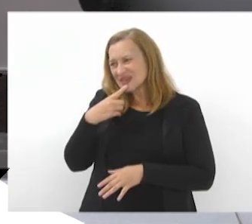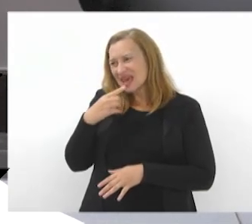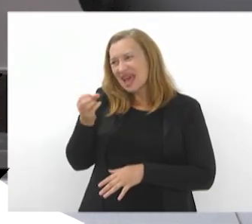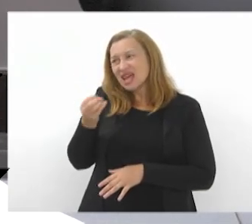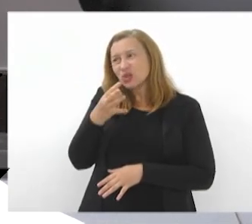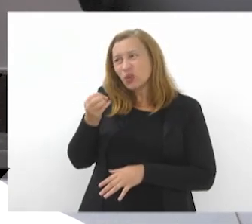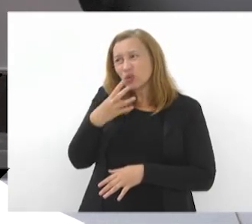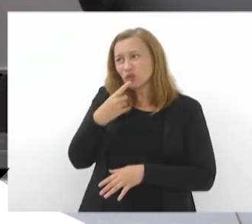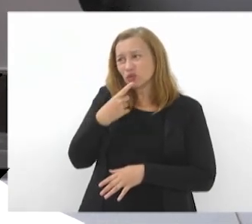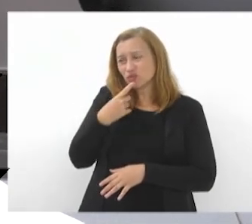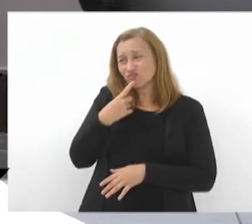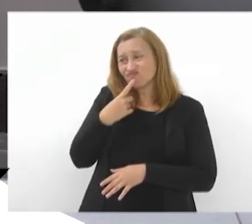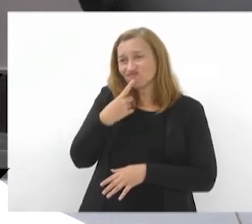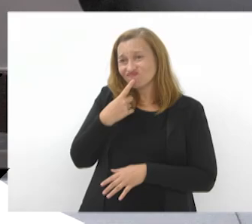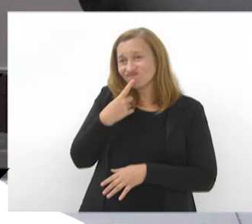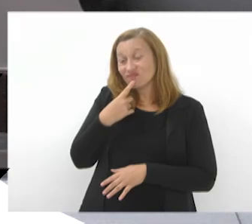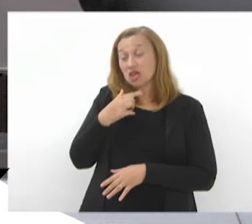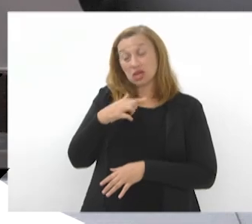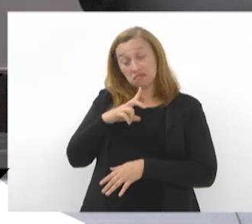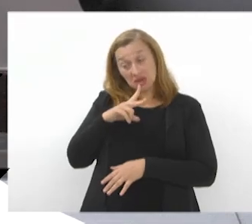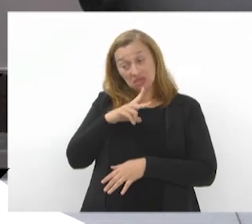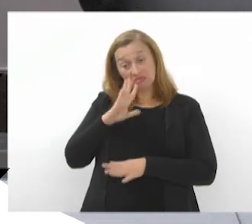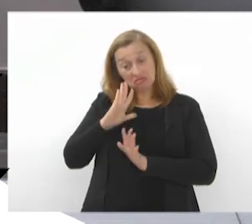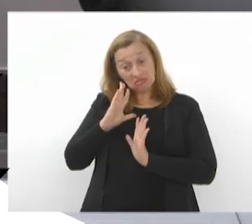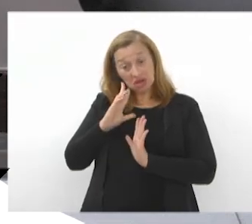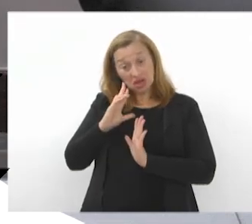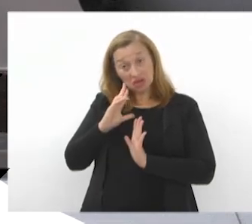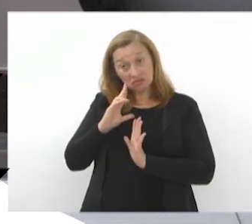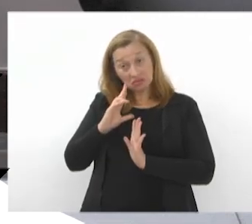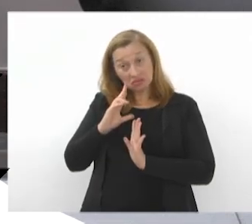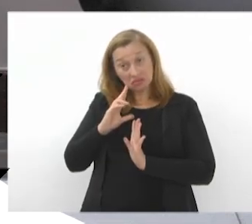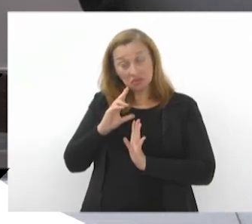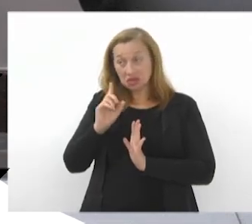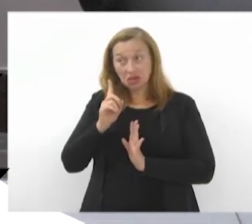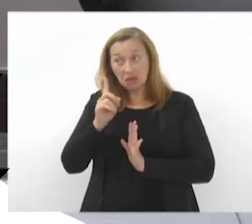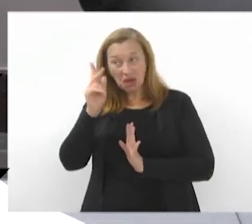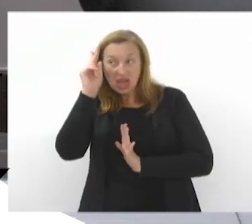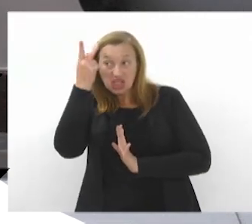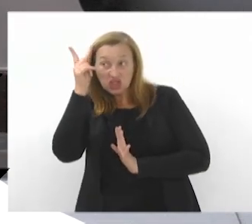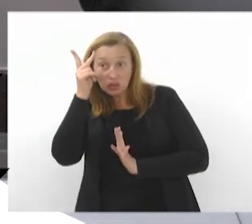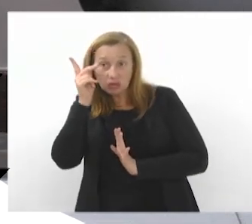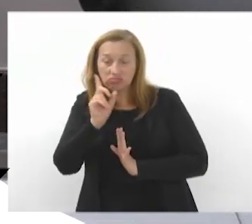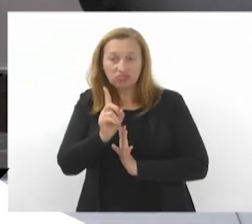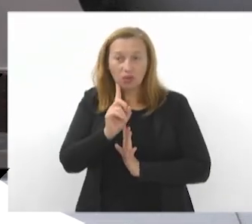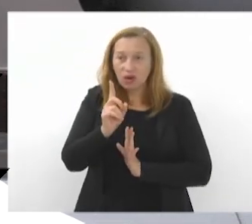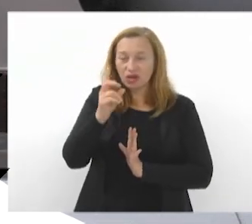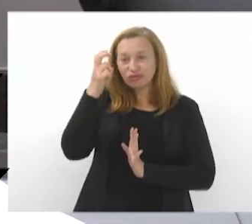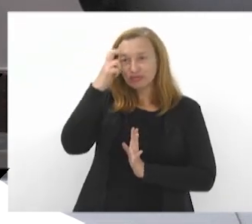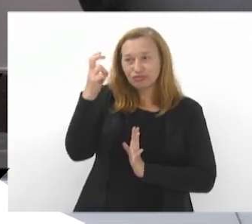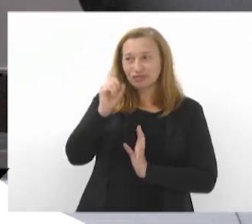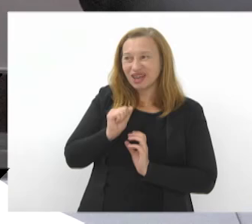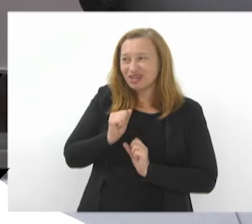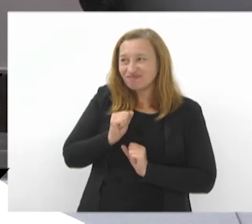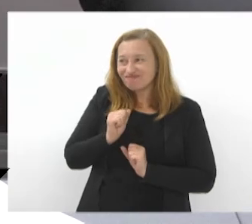recente. E eu, particularmente, não considero nem histórico, nem